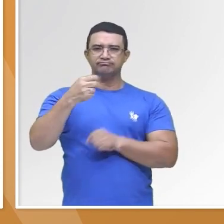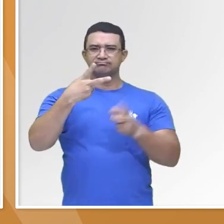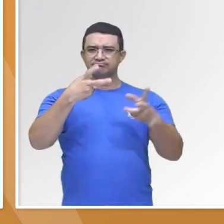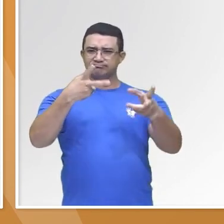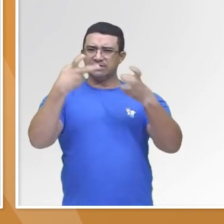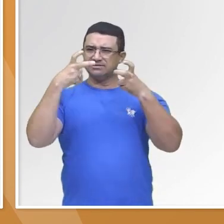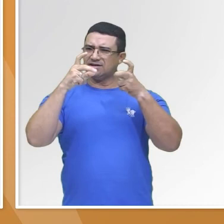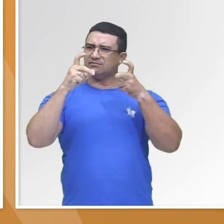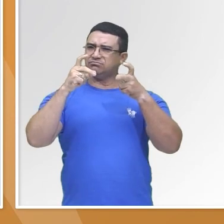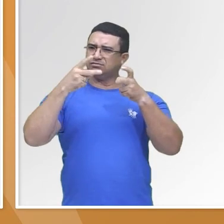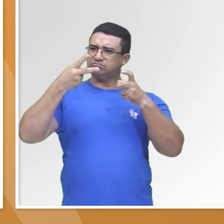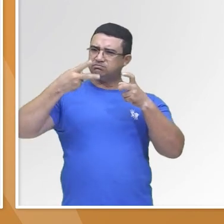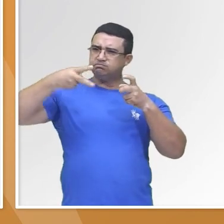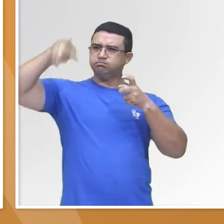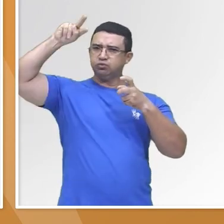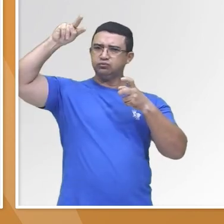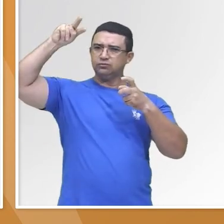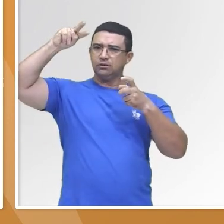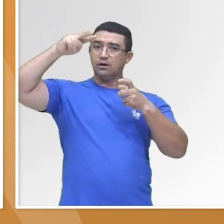aí